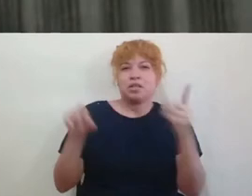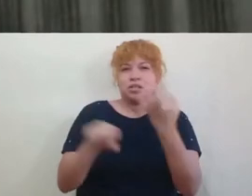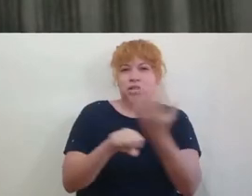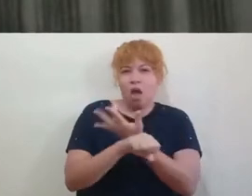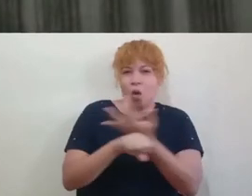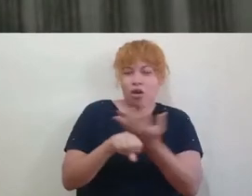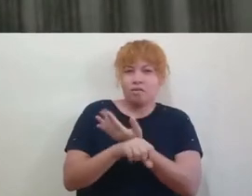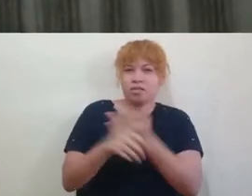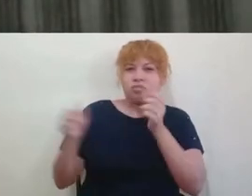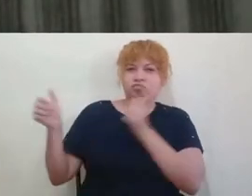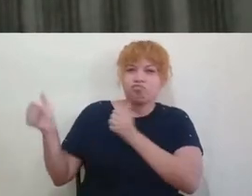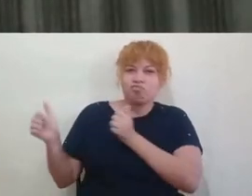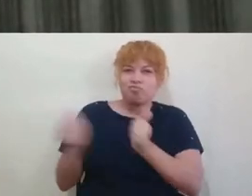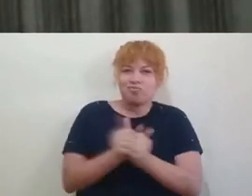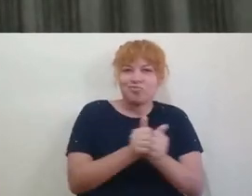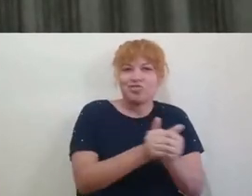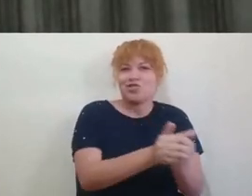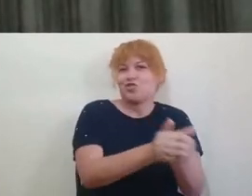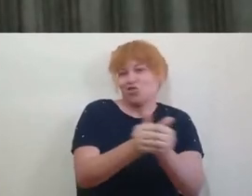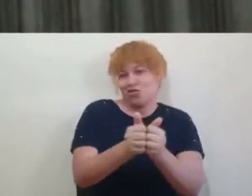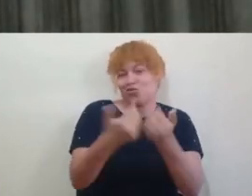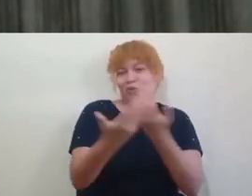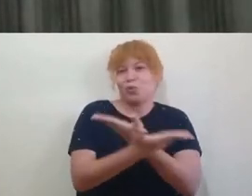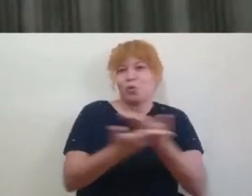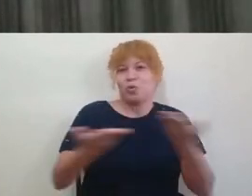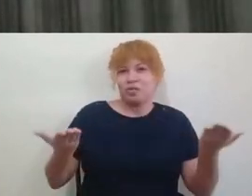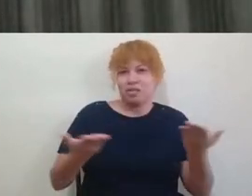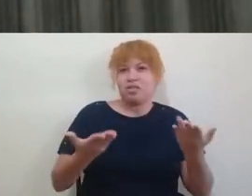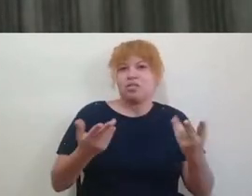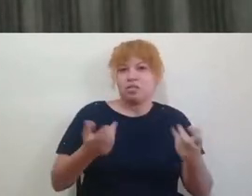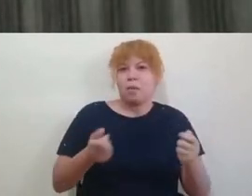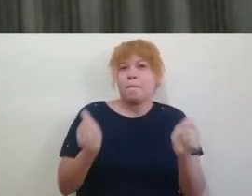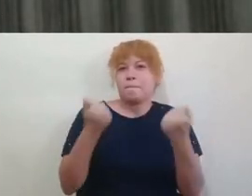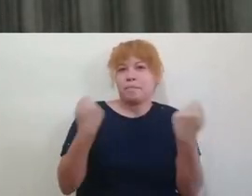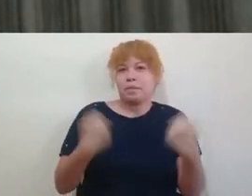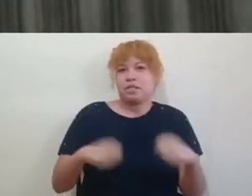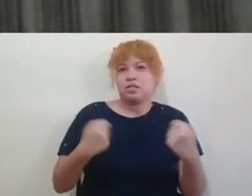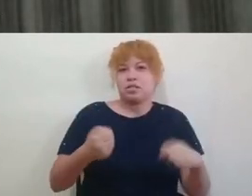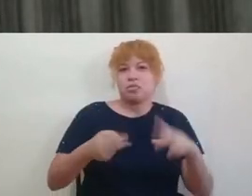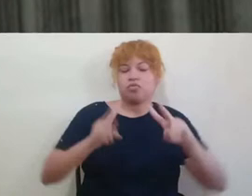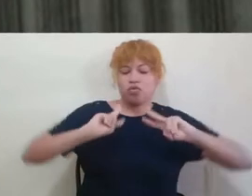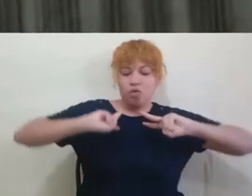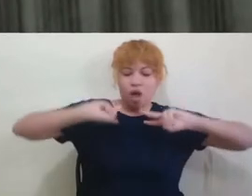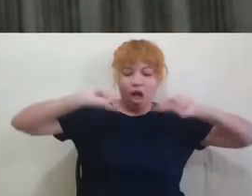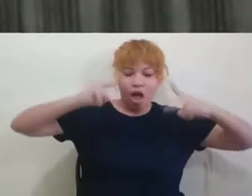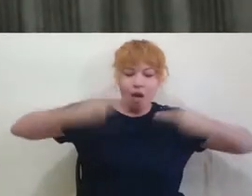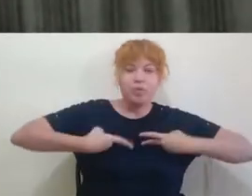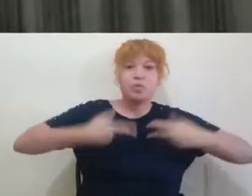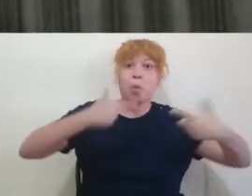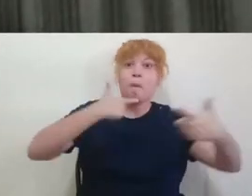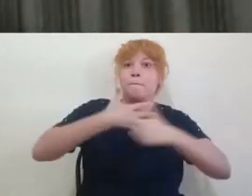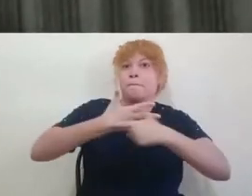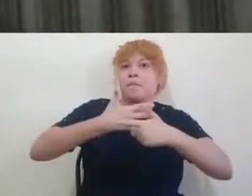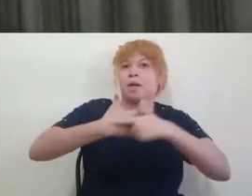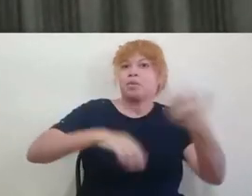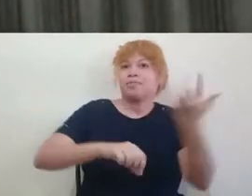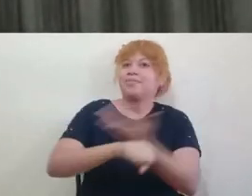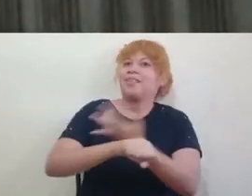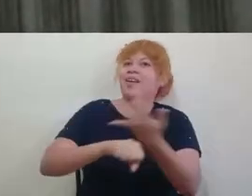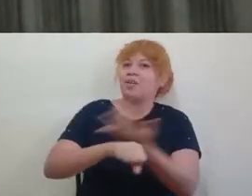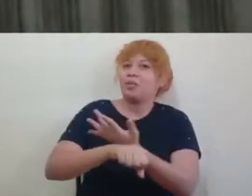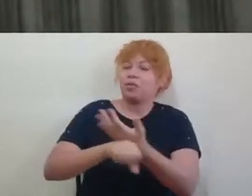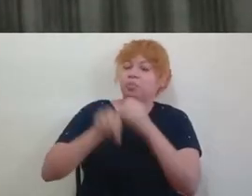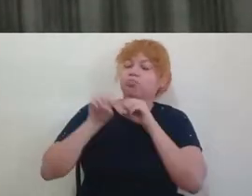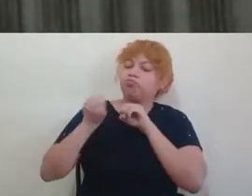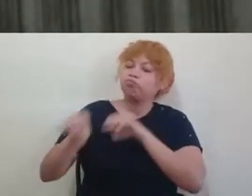transformação de sonhos em realidade. E poderão transformar uma sociedade mais justa e igualitária.